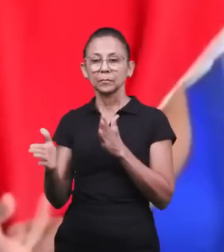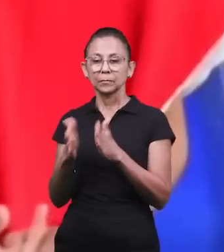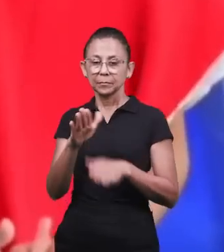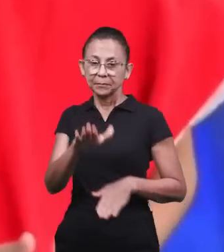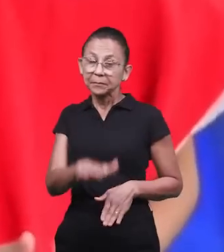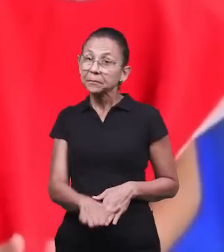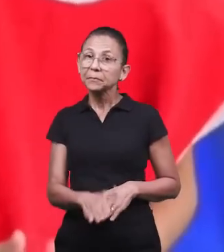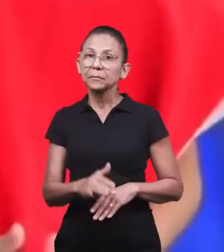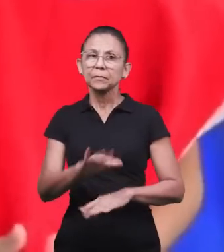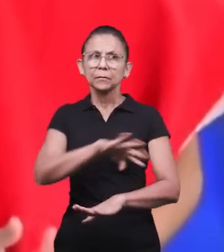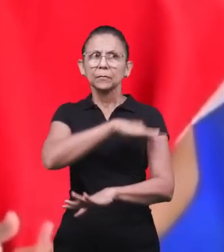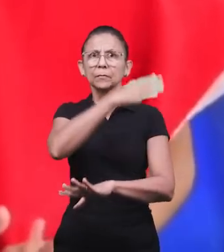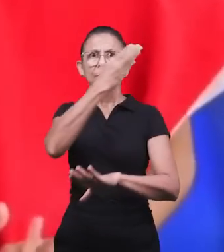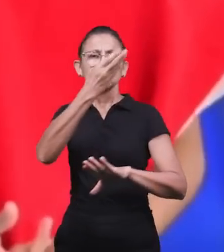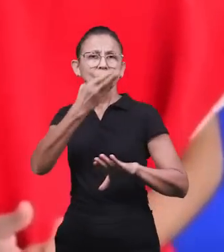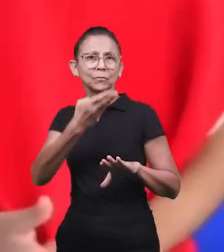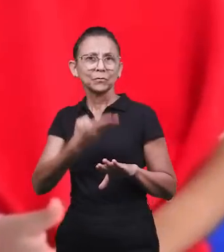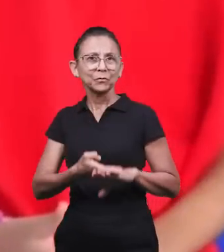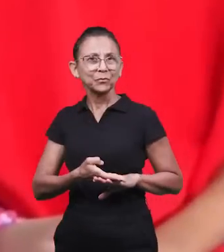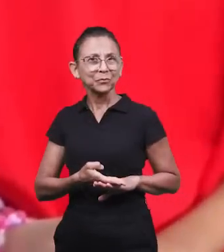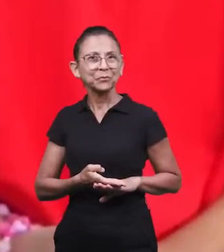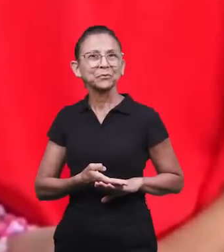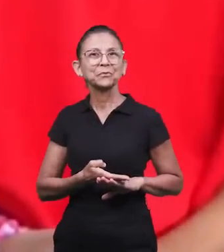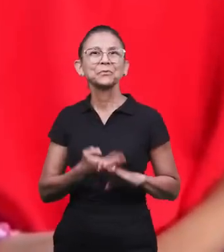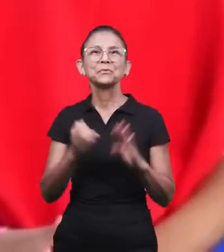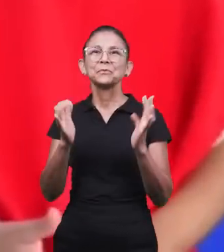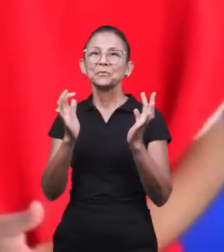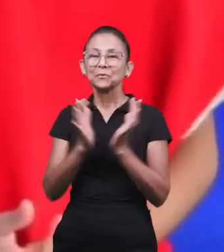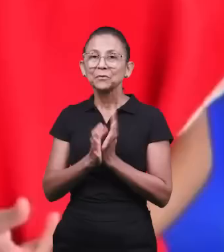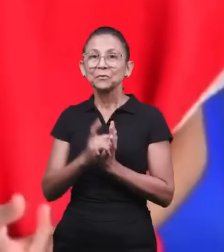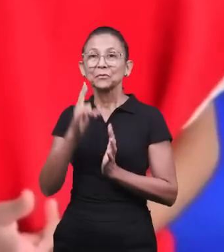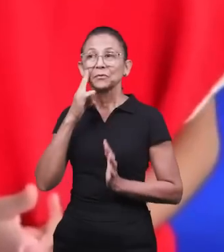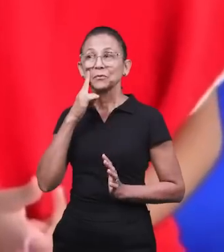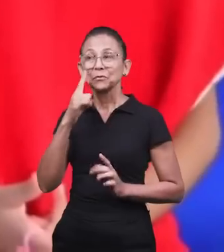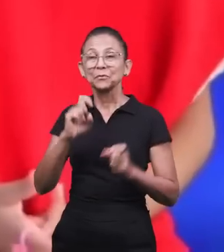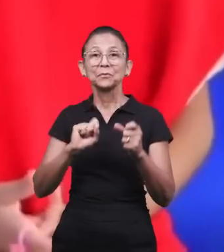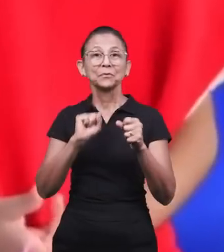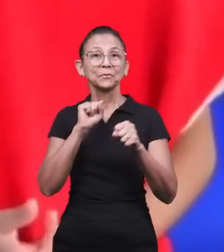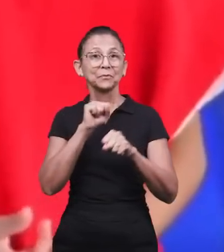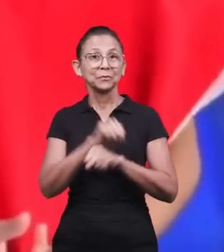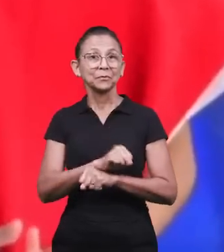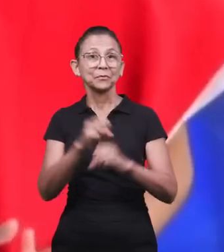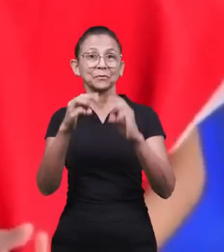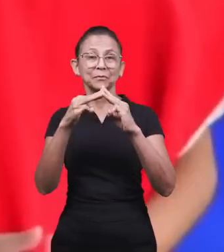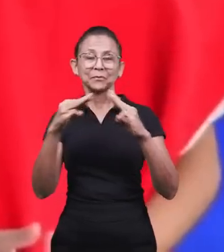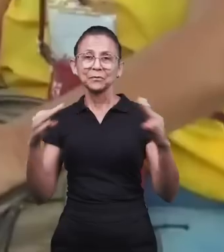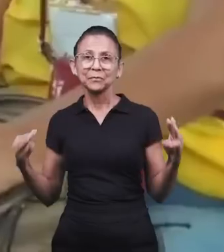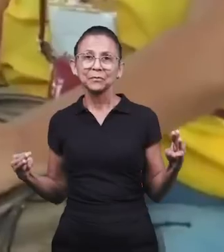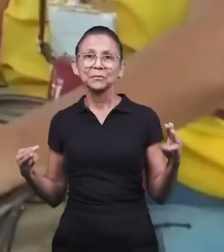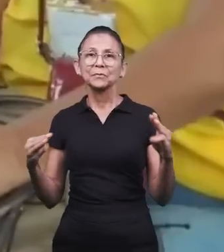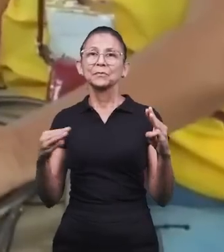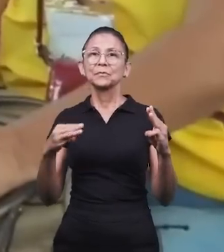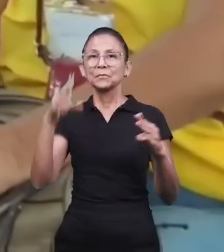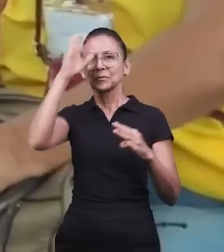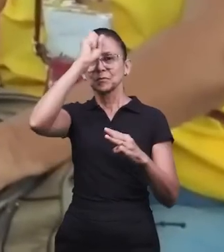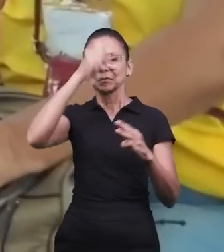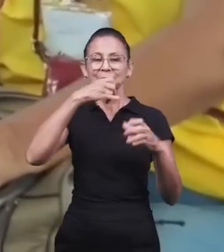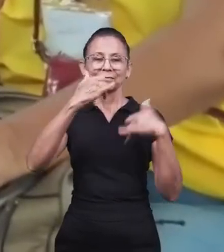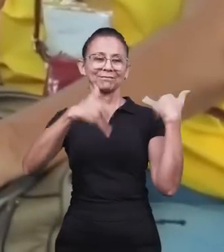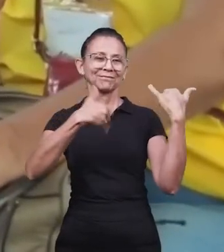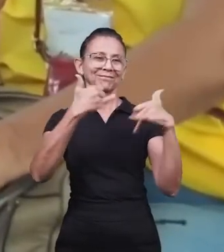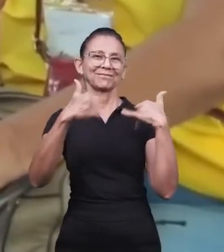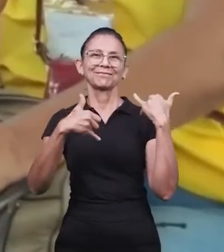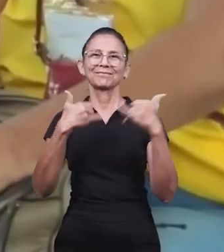dia, as classes participaram do seminário Crescendo no Manaim, onde elas aprendem mais do Senhor de forma lúdica, enquanto